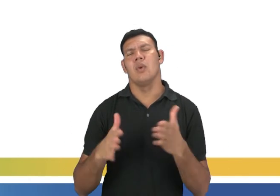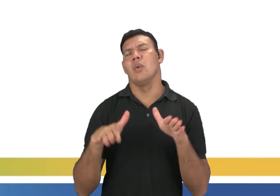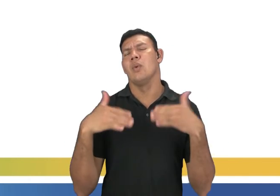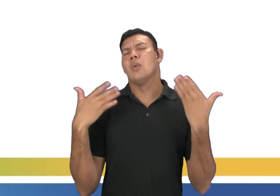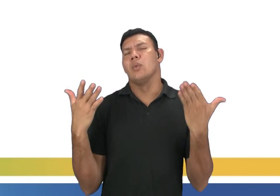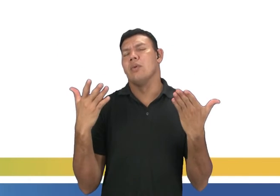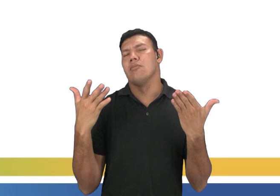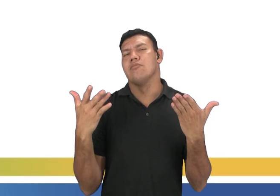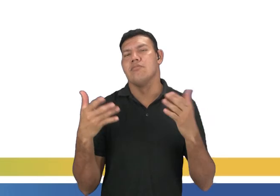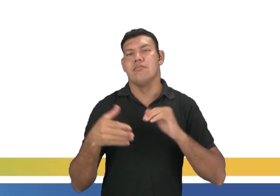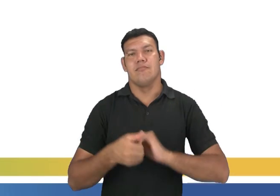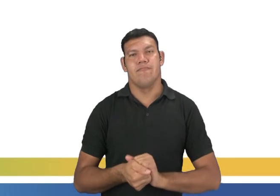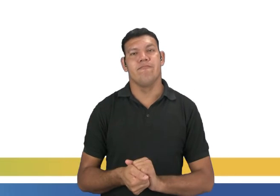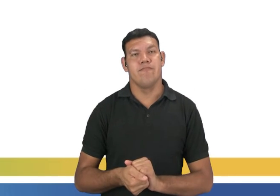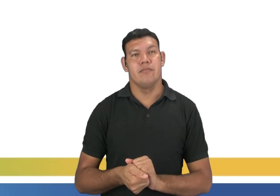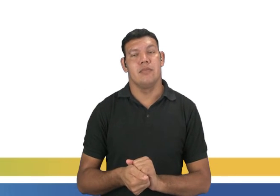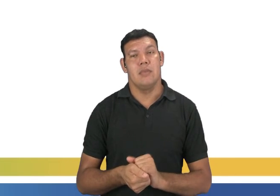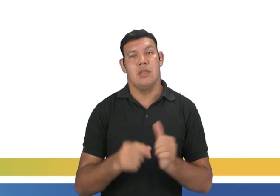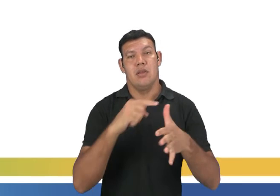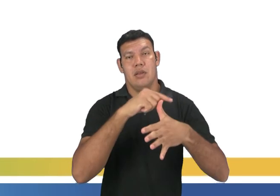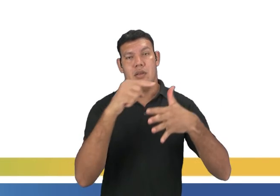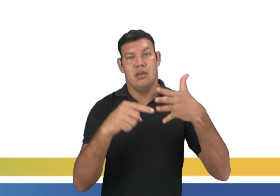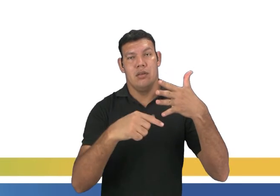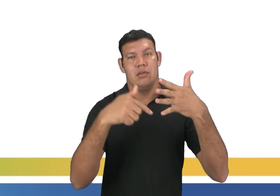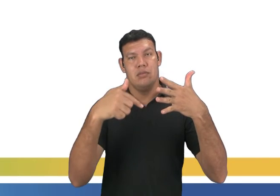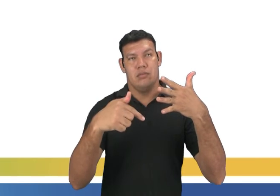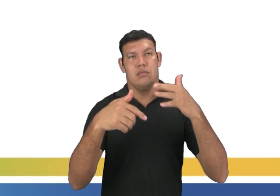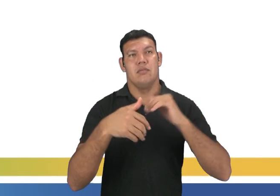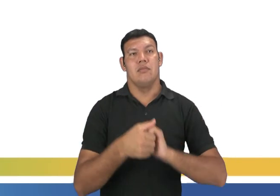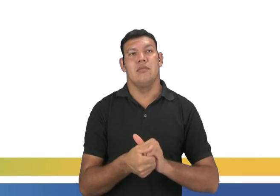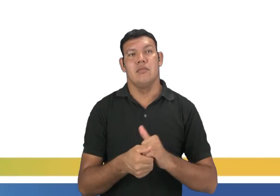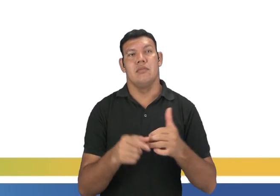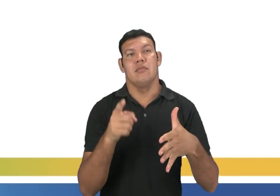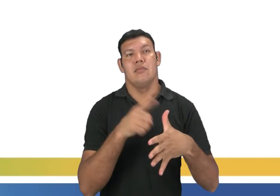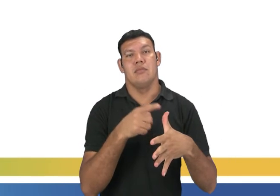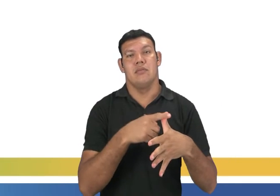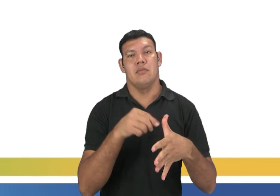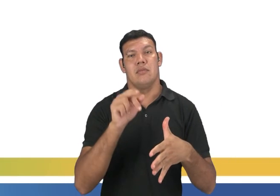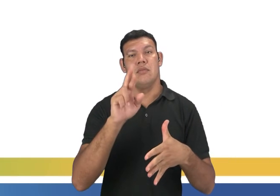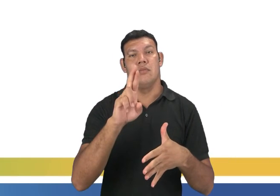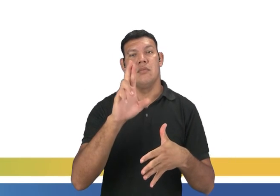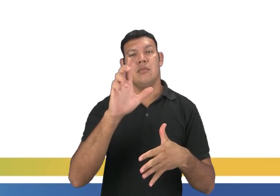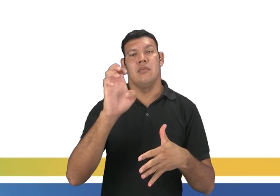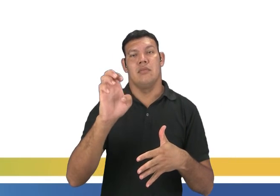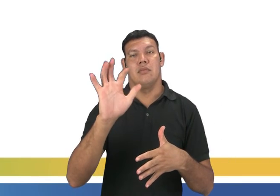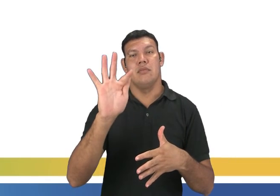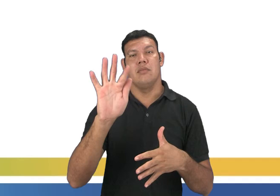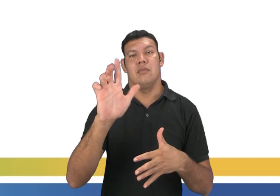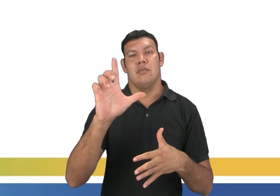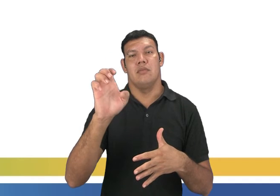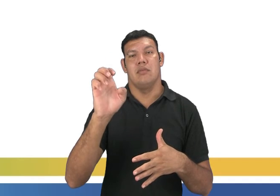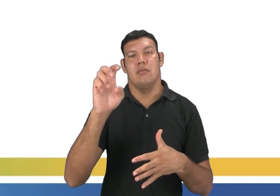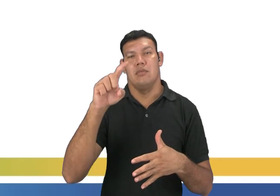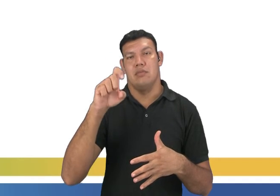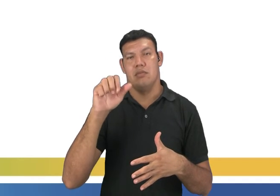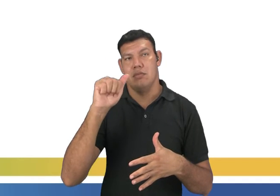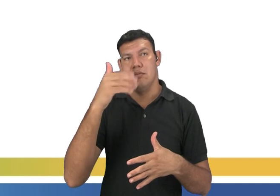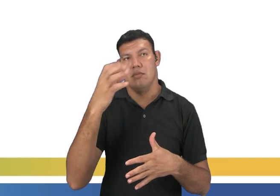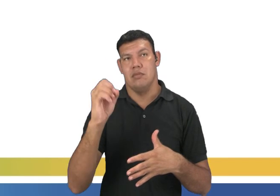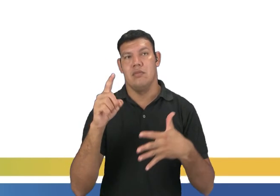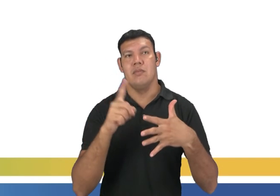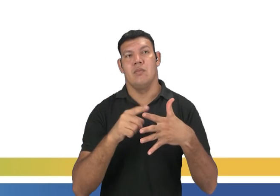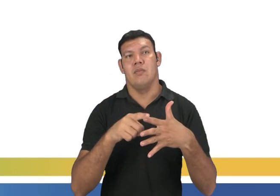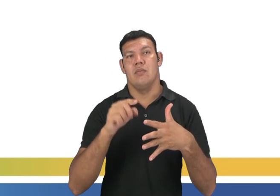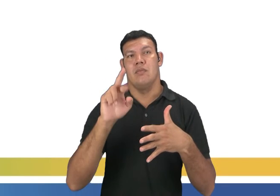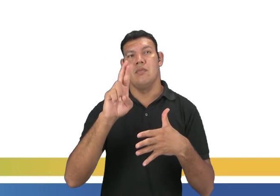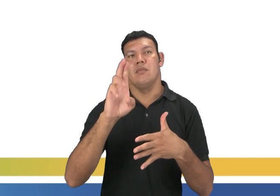esses fenômenos aí? Basicamente são 7. Nós temos a reflexão de uma onda, nós temos a refração de uma onda,